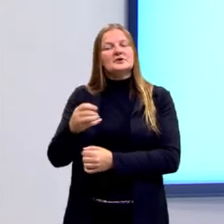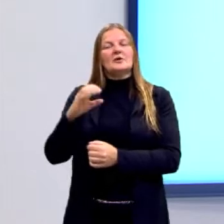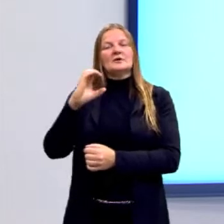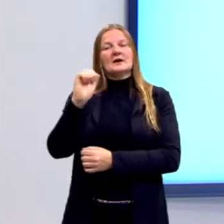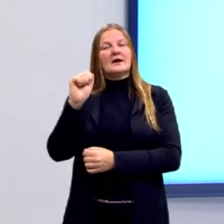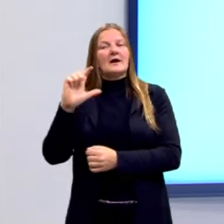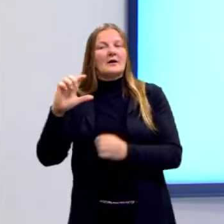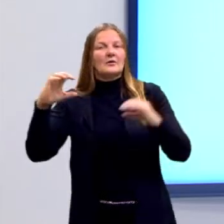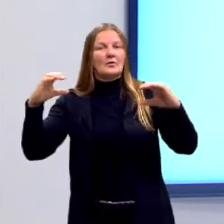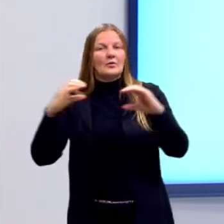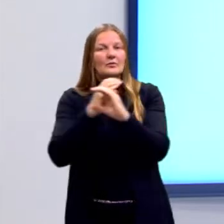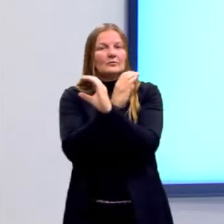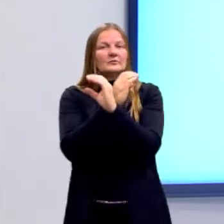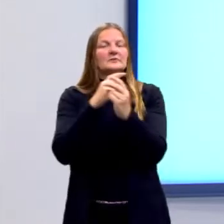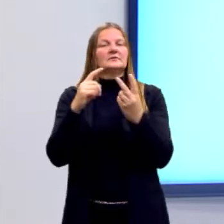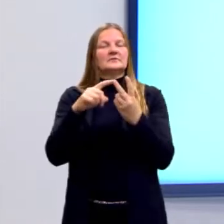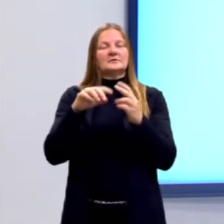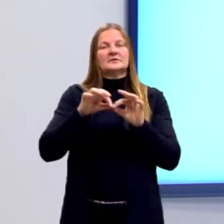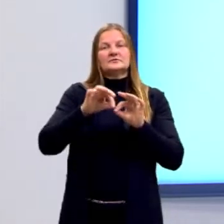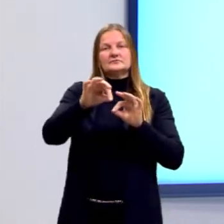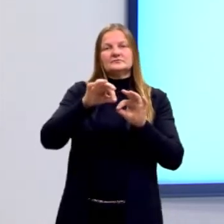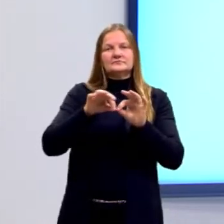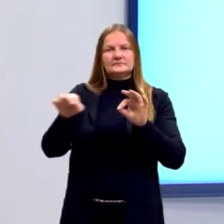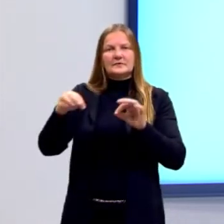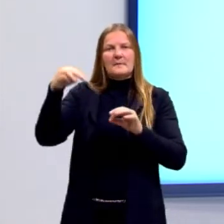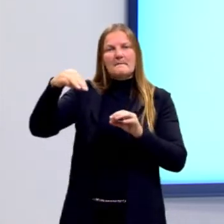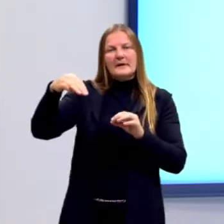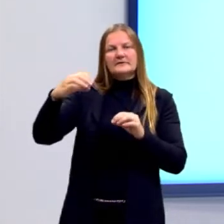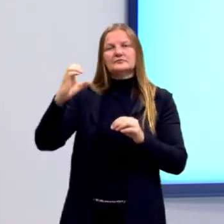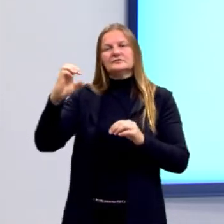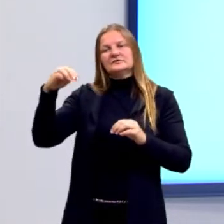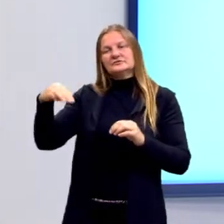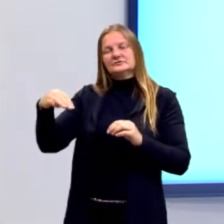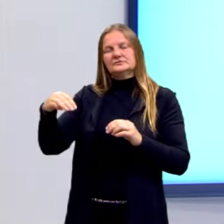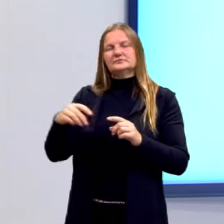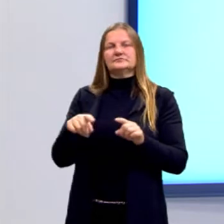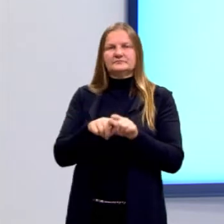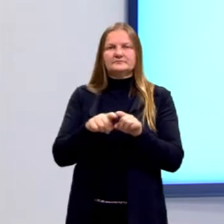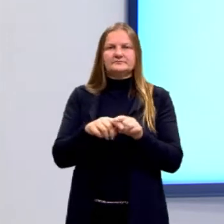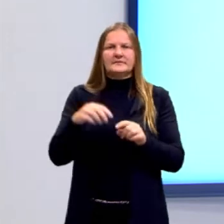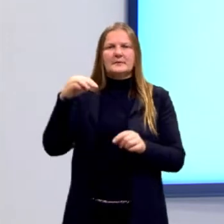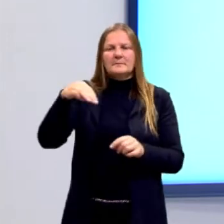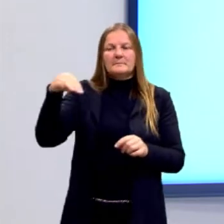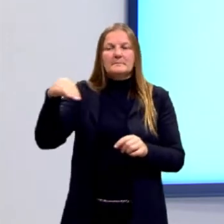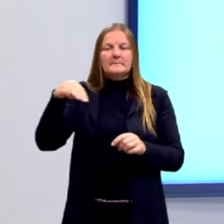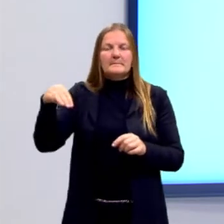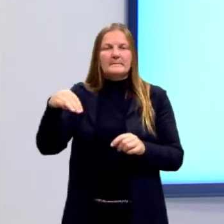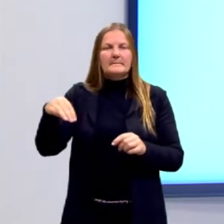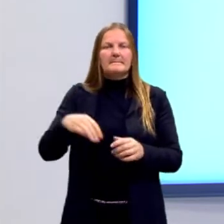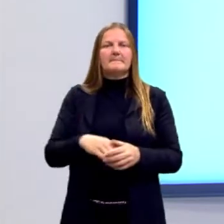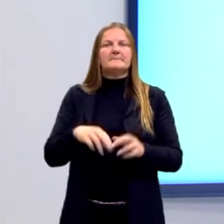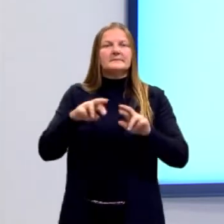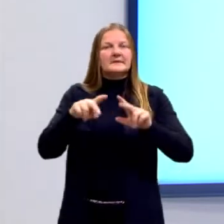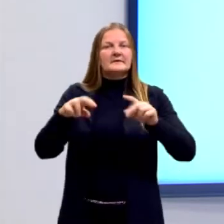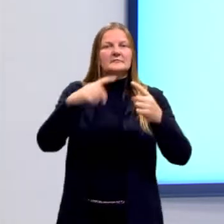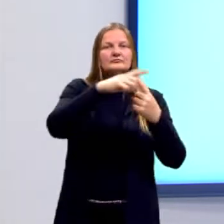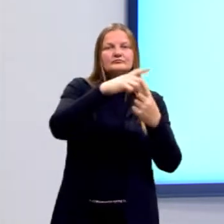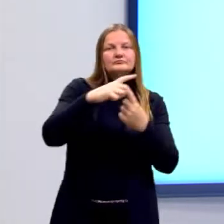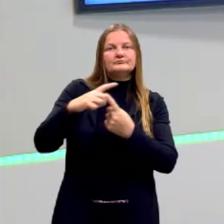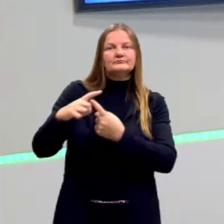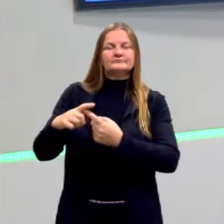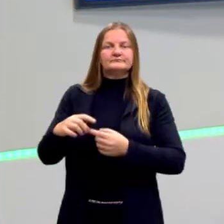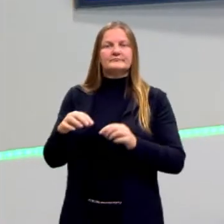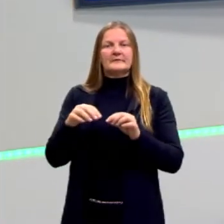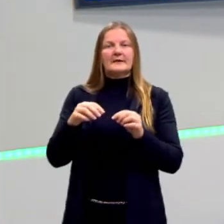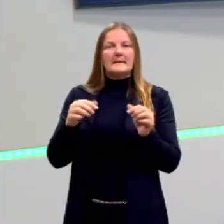caloria né e a distância metros centímetros milímetros né todos na base então